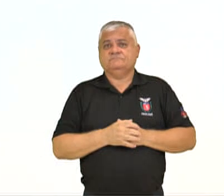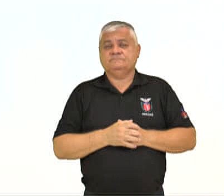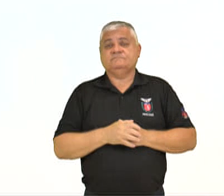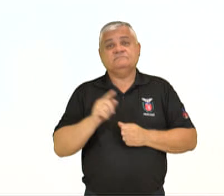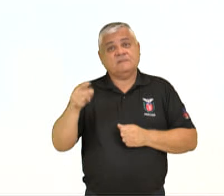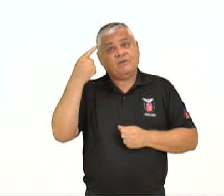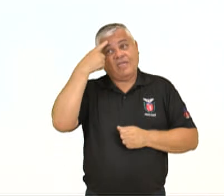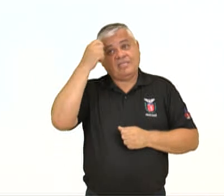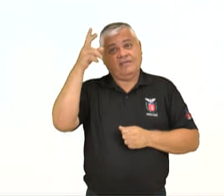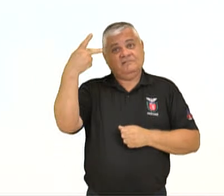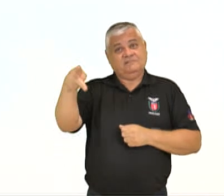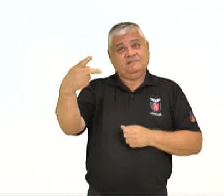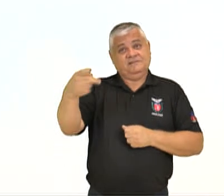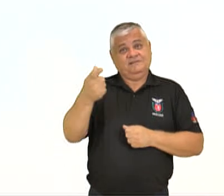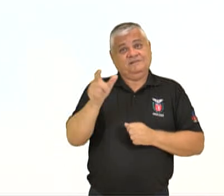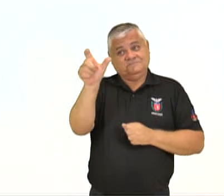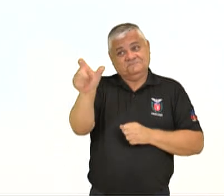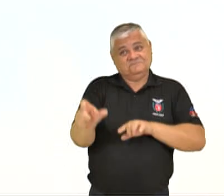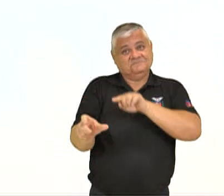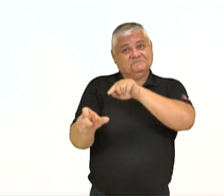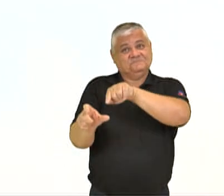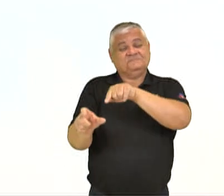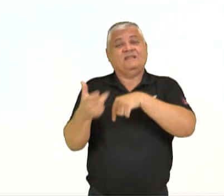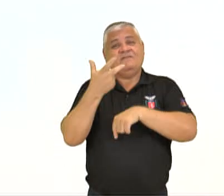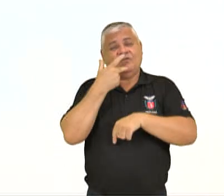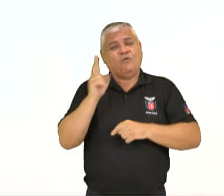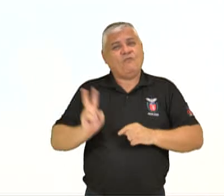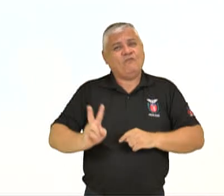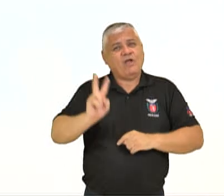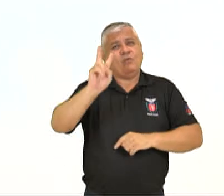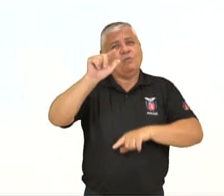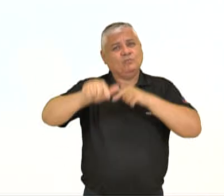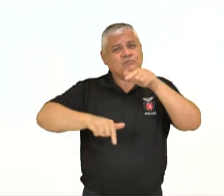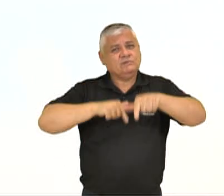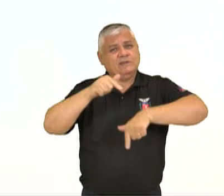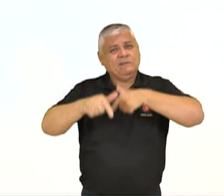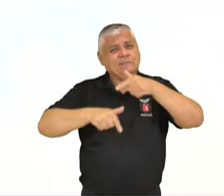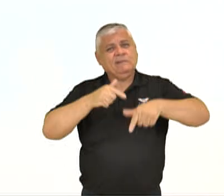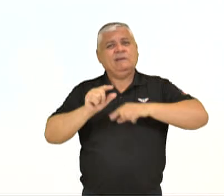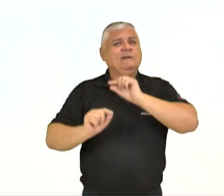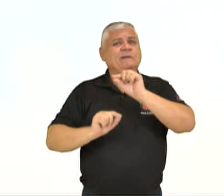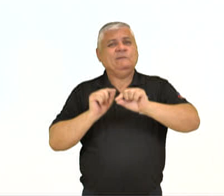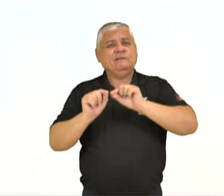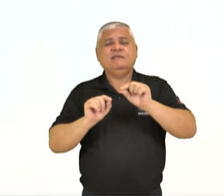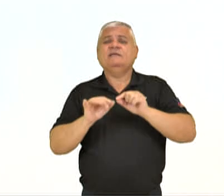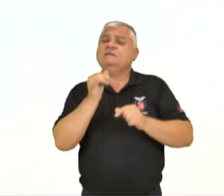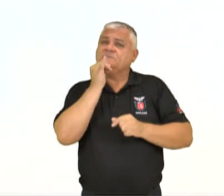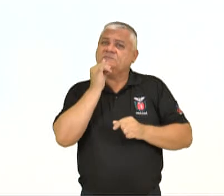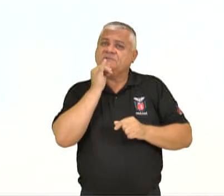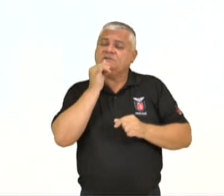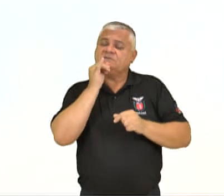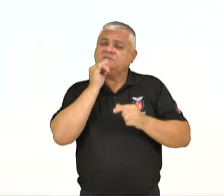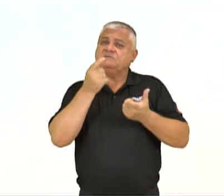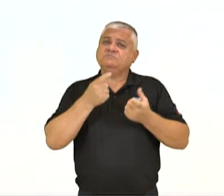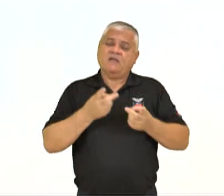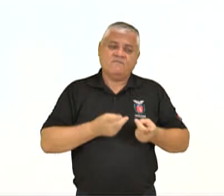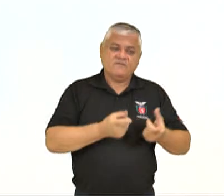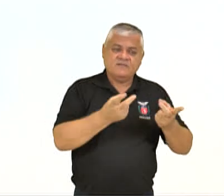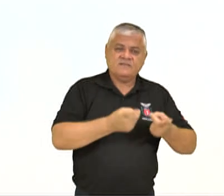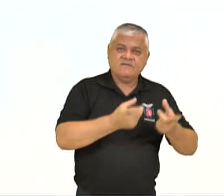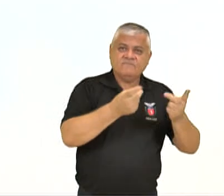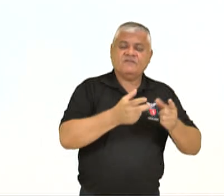de Adam Smith, porque para ele o valor do trabalho ele seria determinado pela lei da oferta e